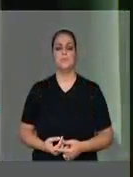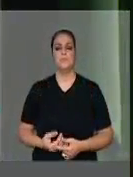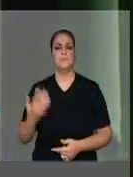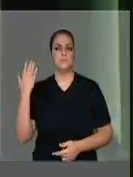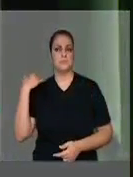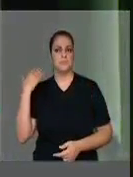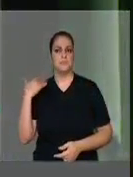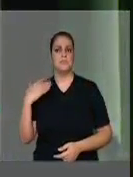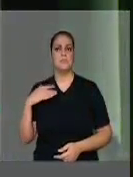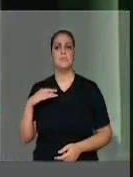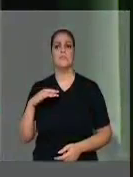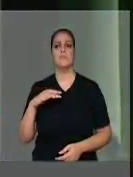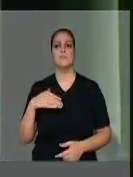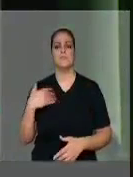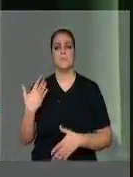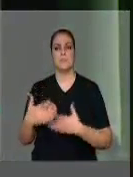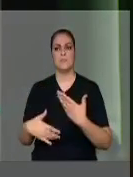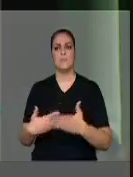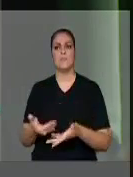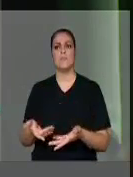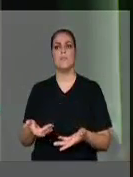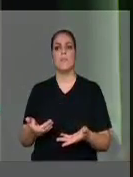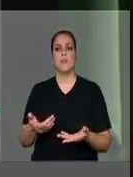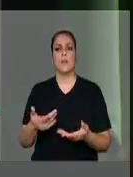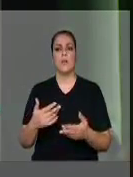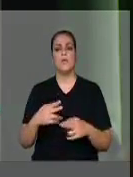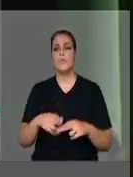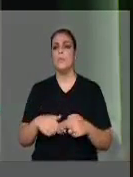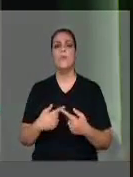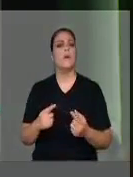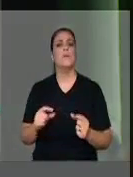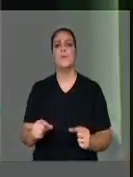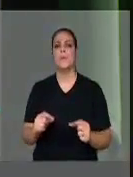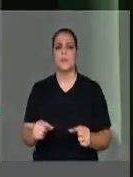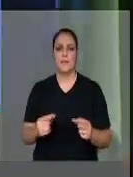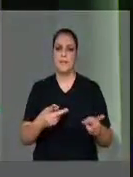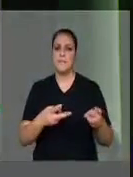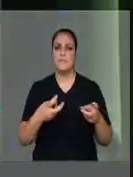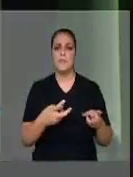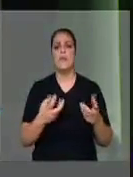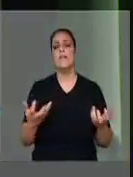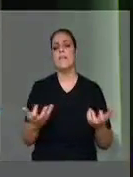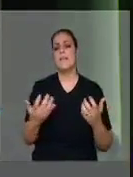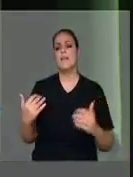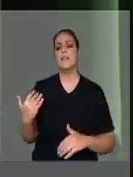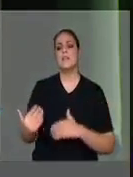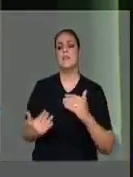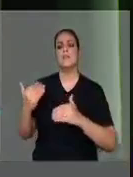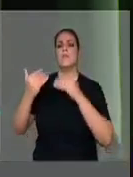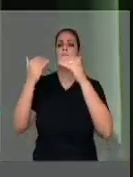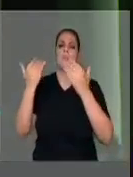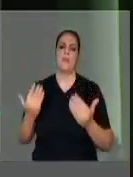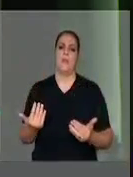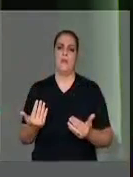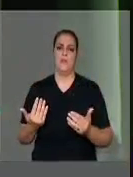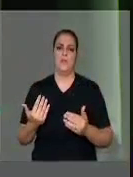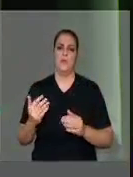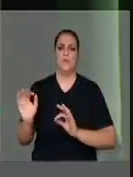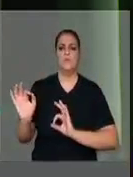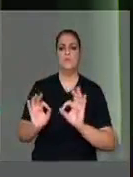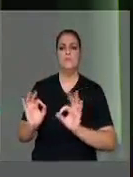oligopólios, em nome de um desenvolvimento, se estabelece